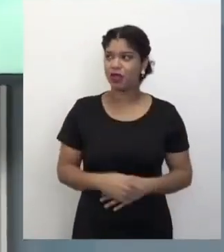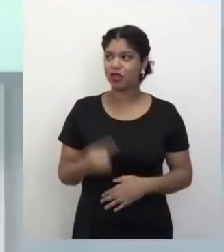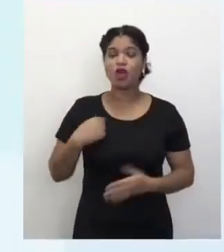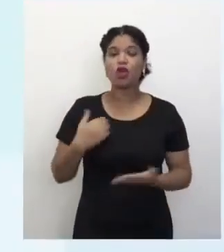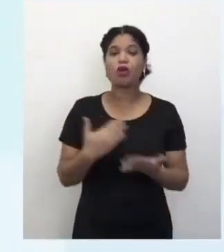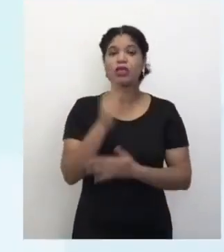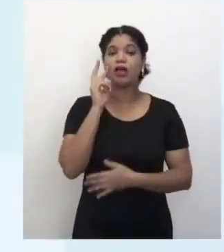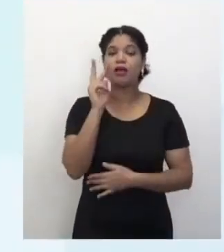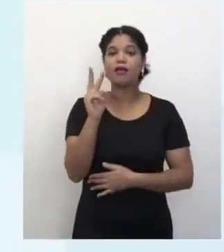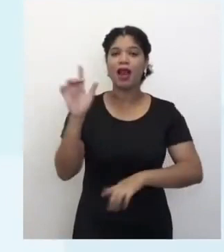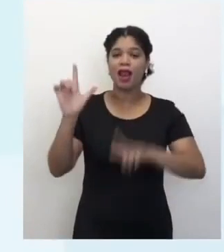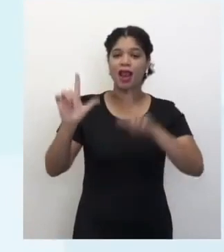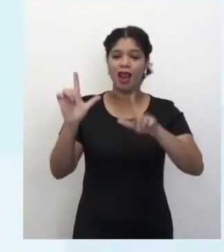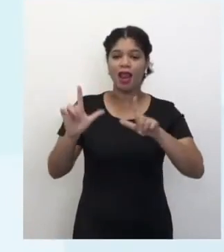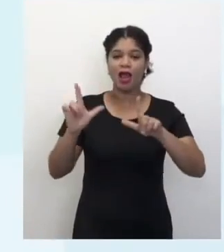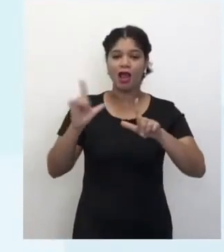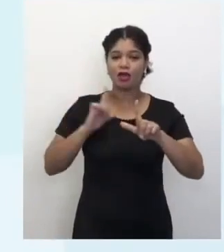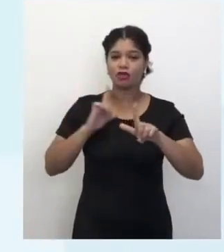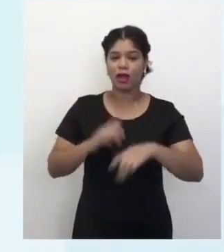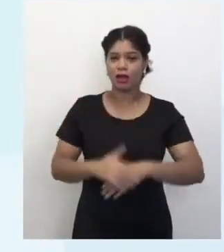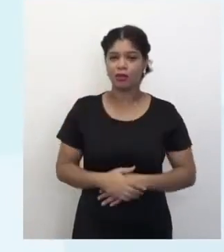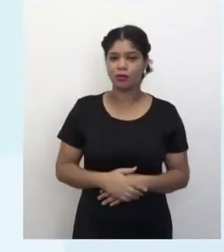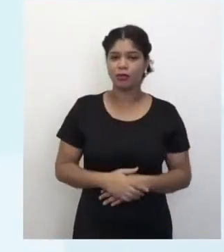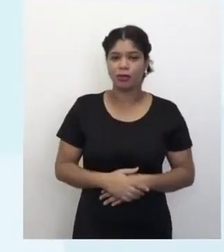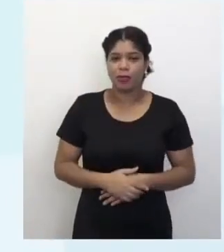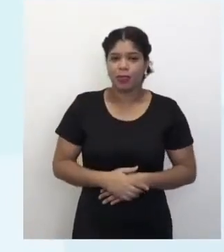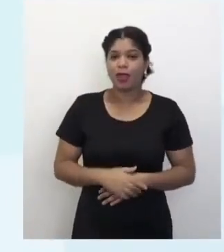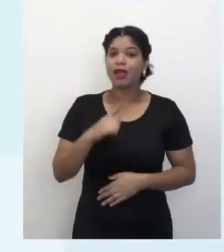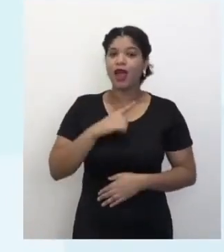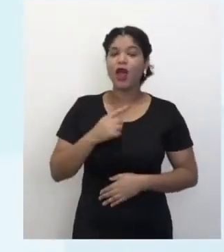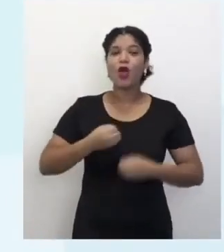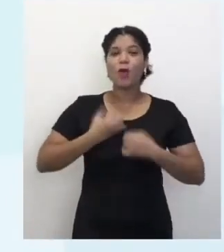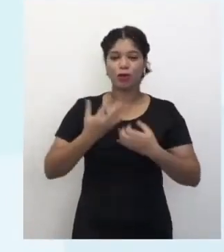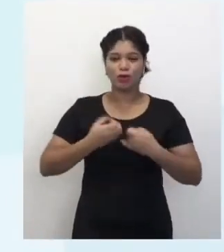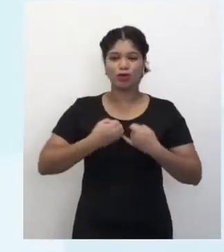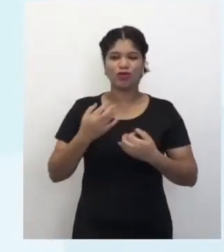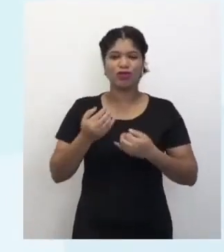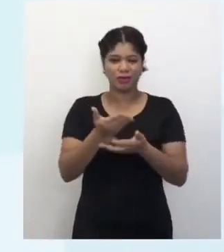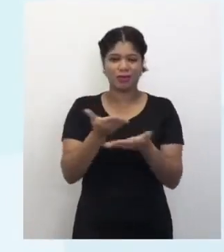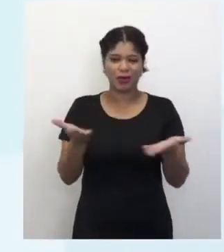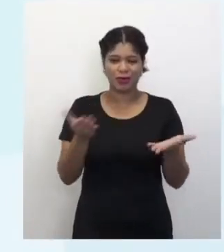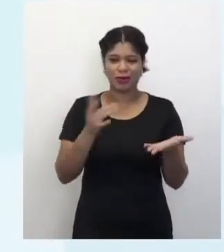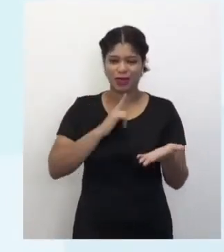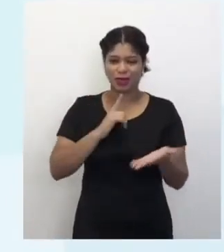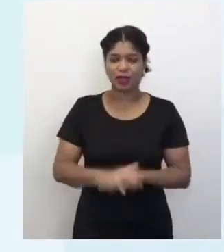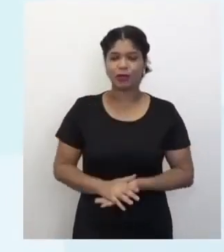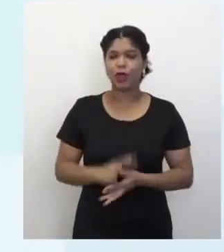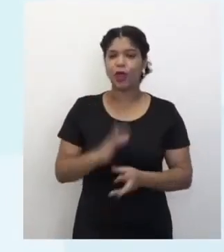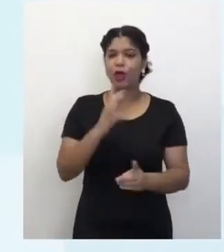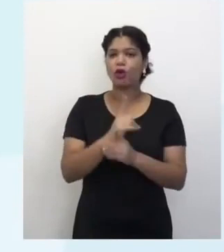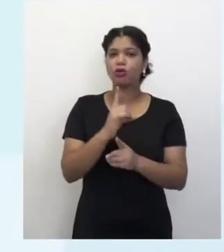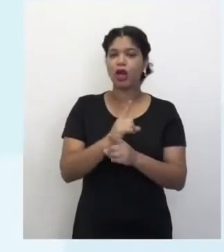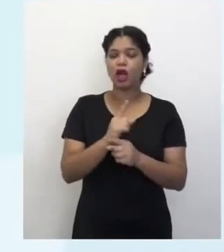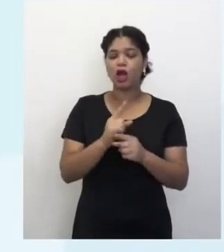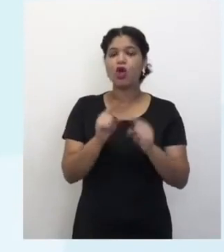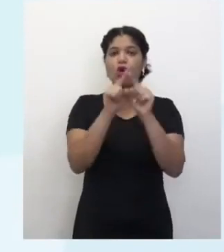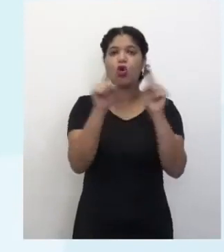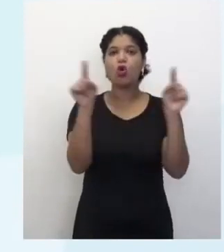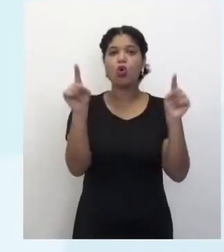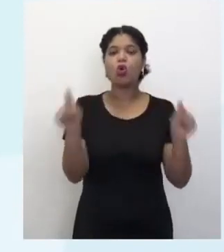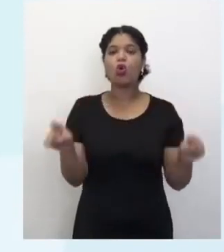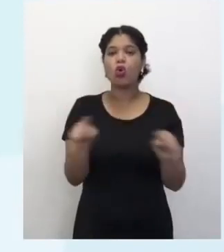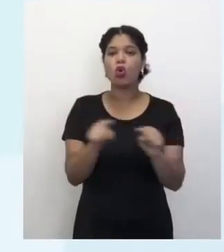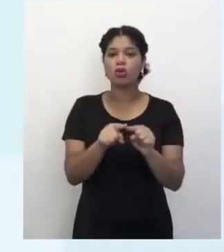na telinha, por favor, eu chamei de motivação esse exercício, que é assim, ó, determine o lado do quadrado. Eu coloquei